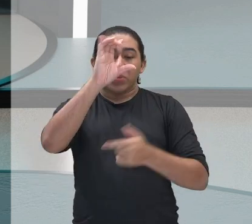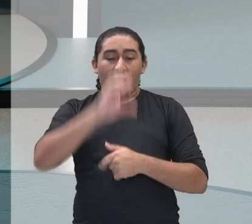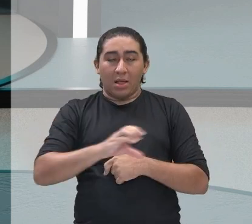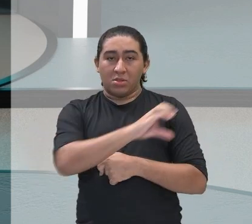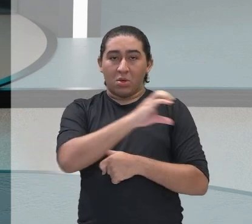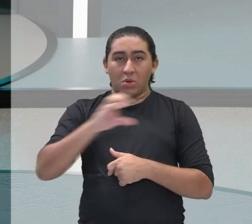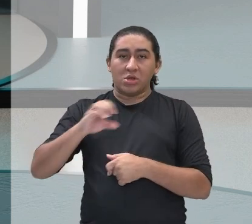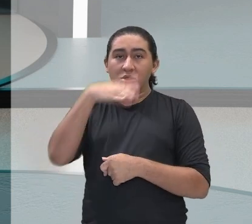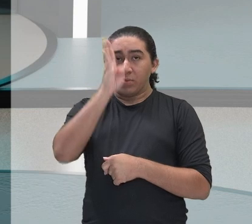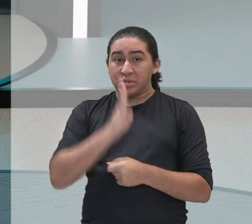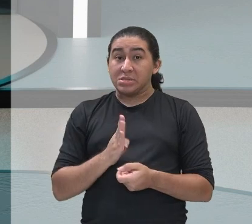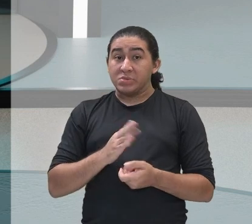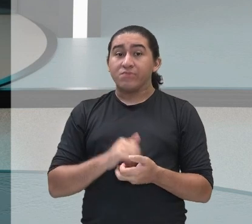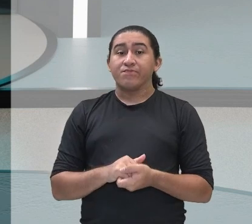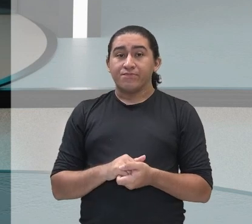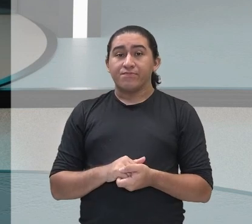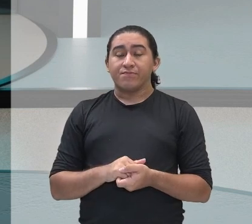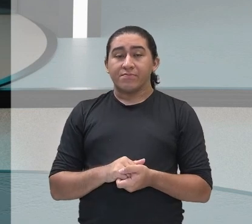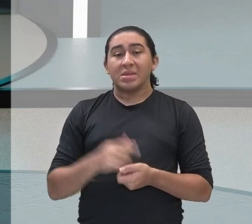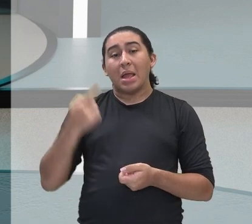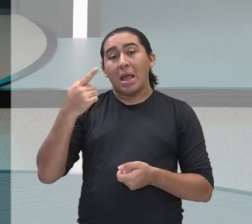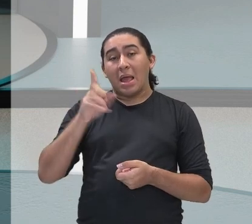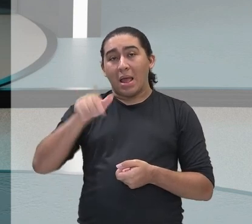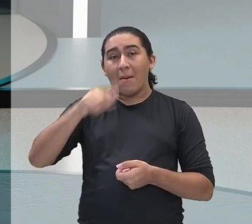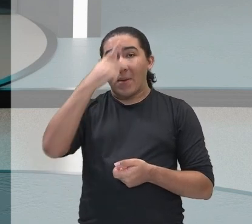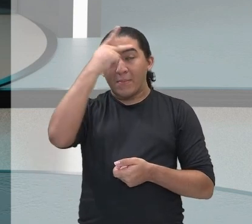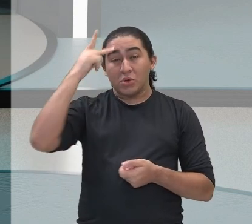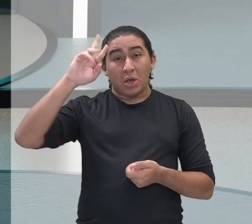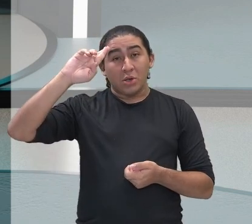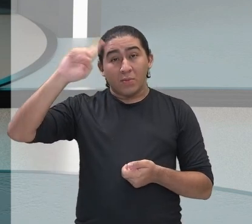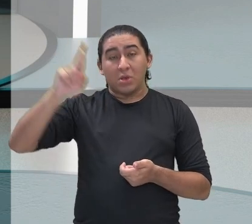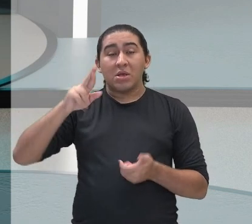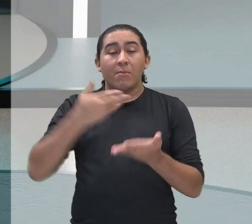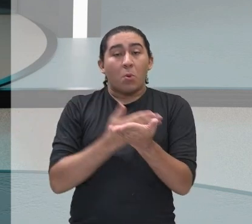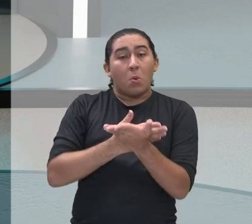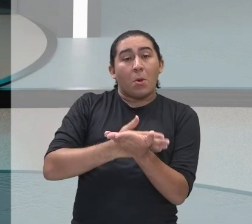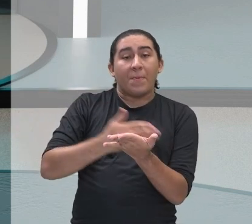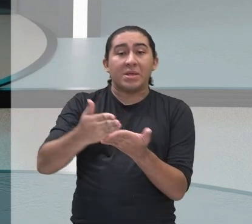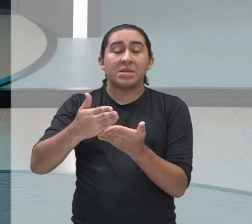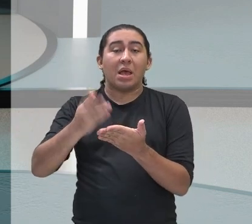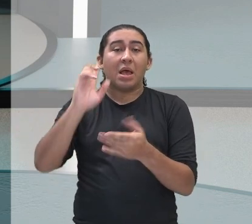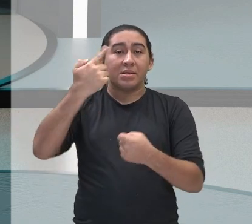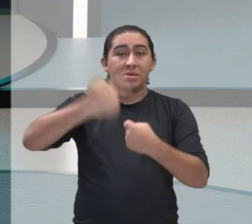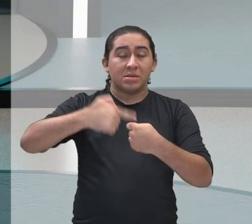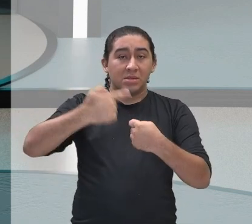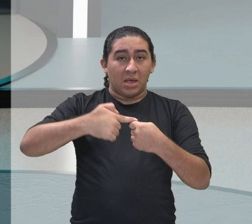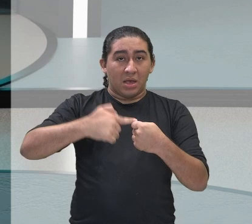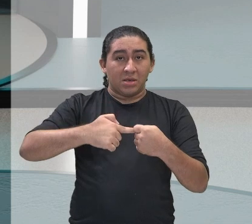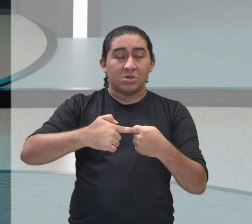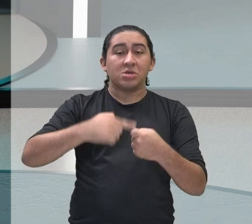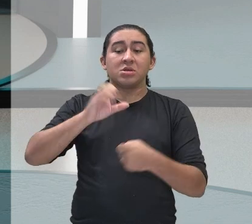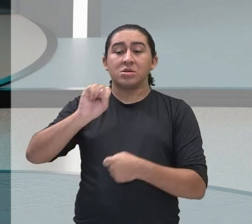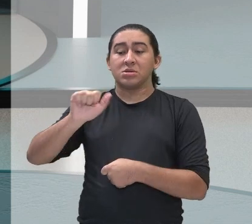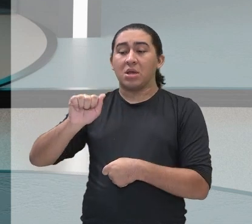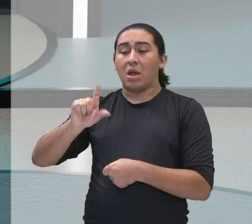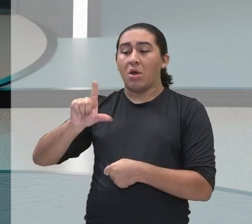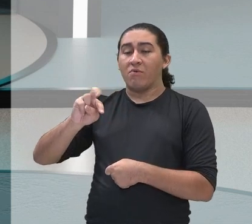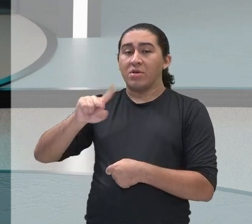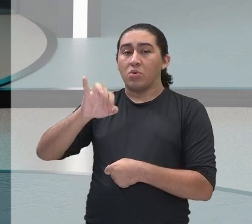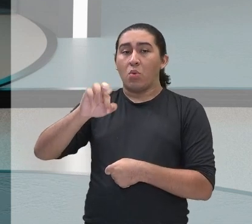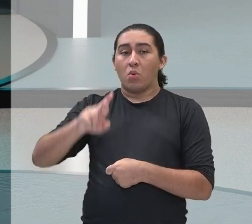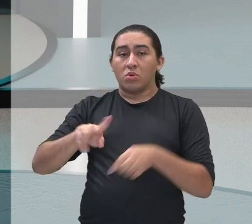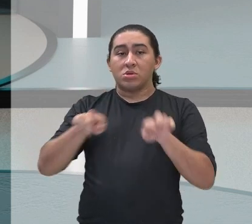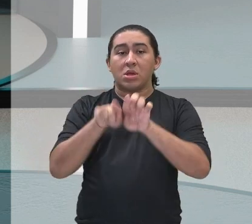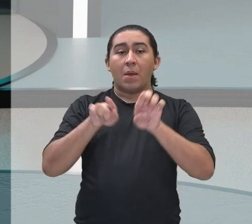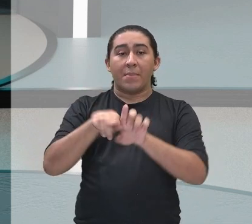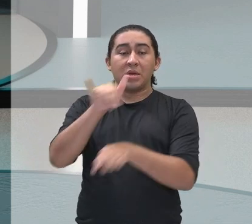um dos fundadores das cidades de Salvador e do Rio de Janeiro. São as primeiras cidades que tiveram aqui no Brasil,